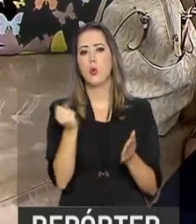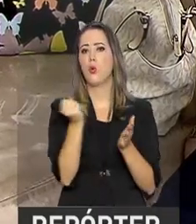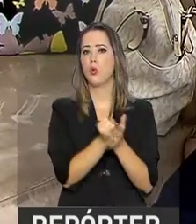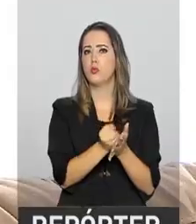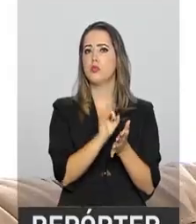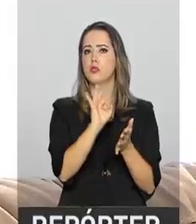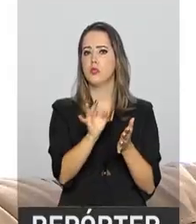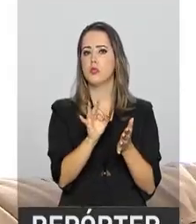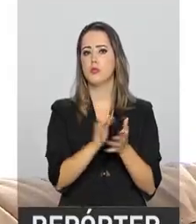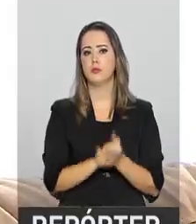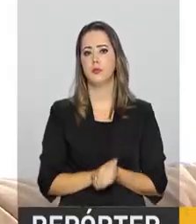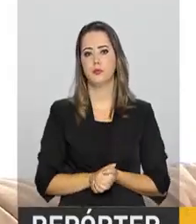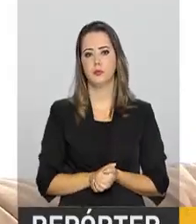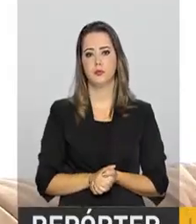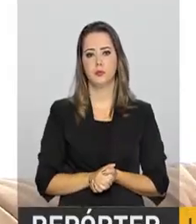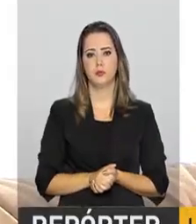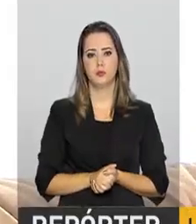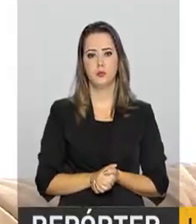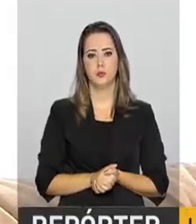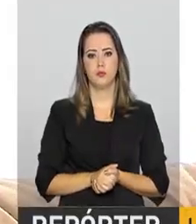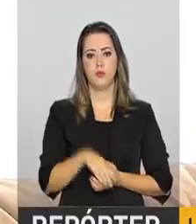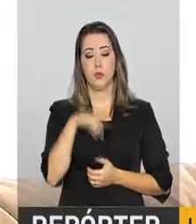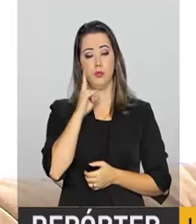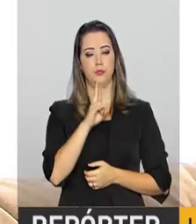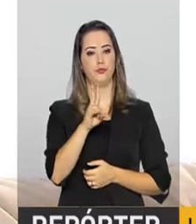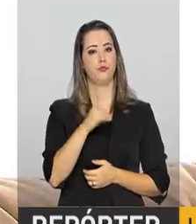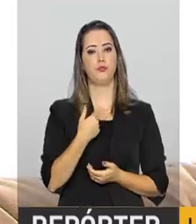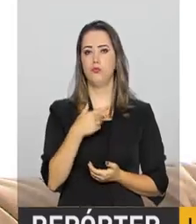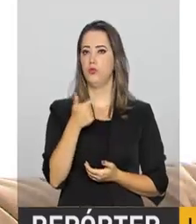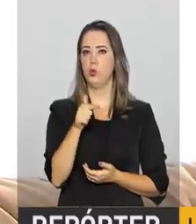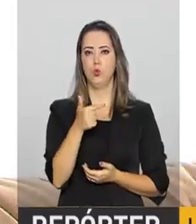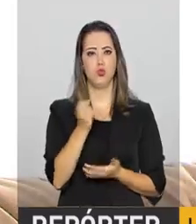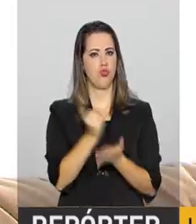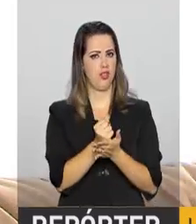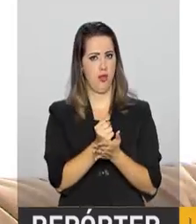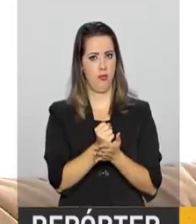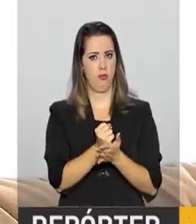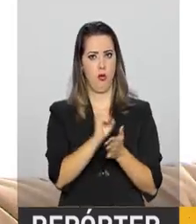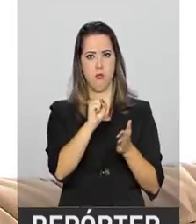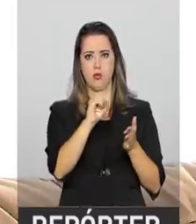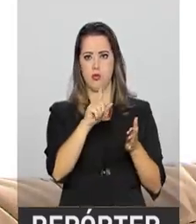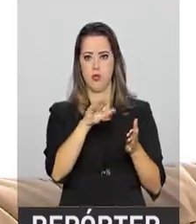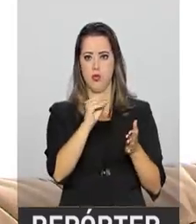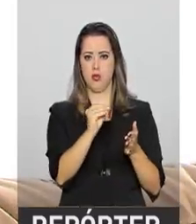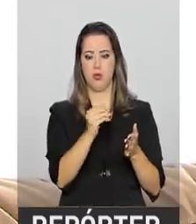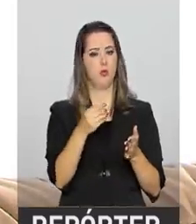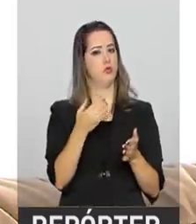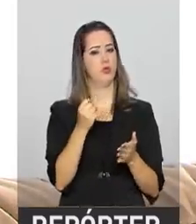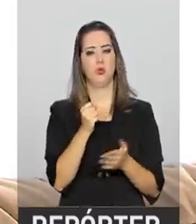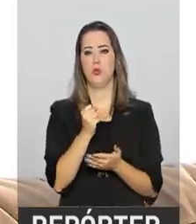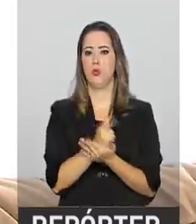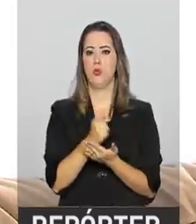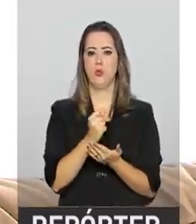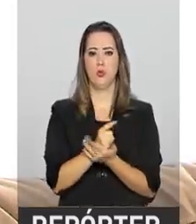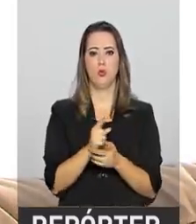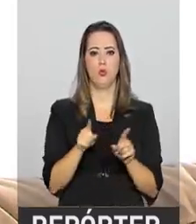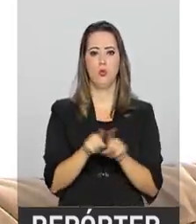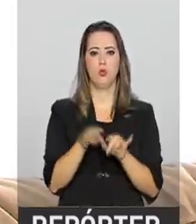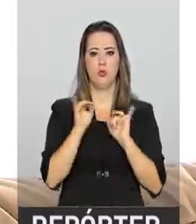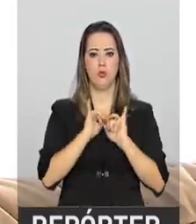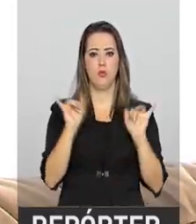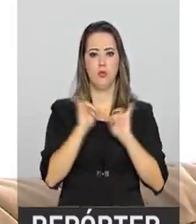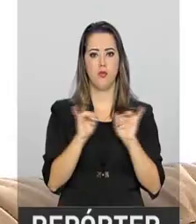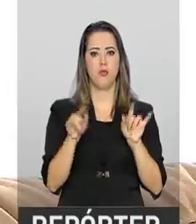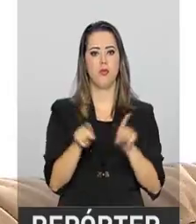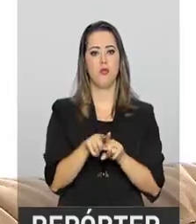do inmetro nos itens que a gente achou que não tinha gente não comprou então eu desistir da arena vou nem procurar mais na escola